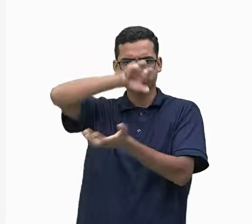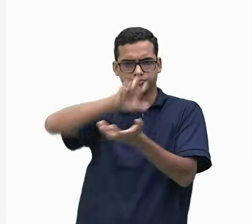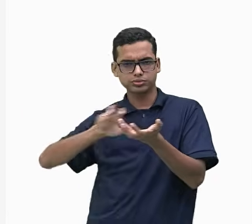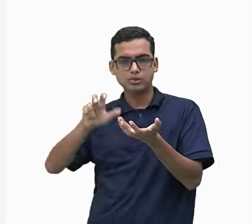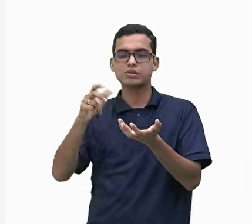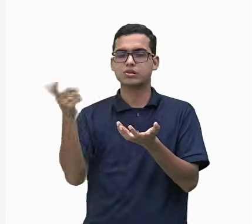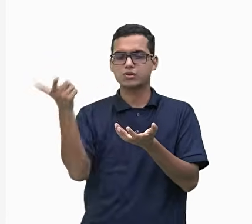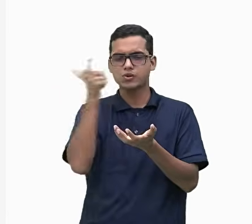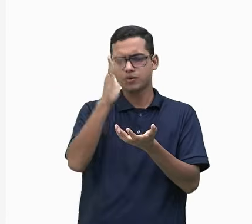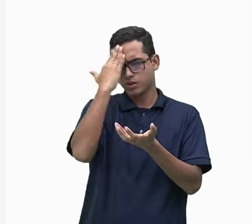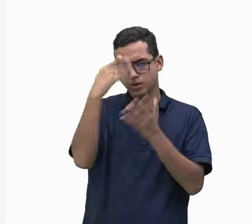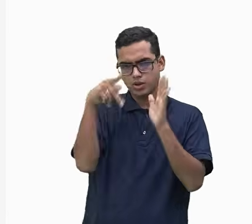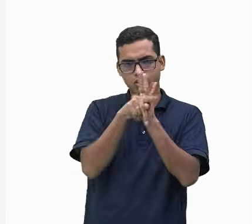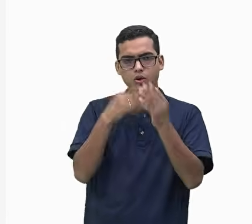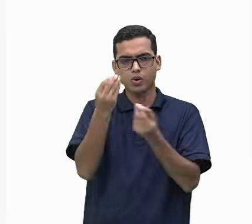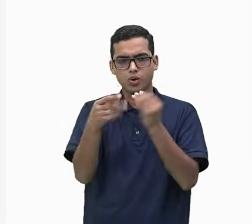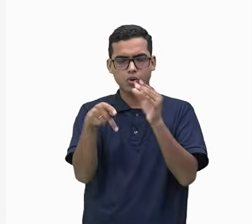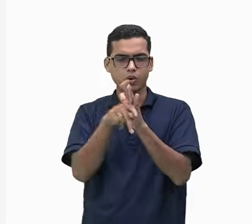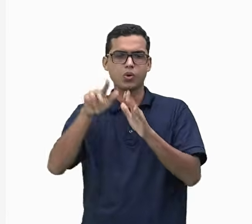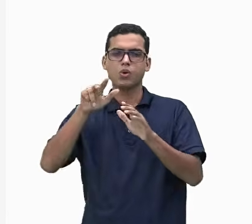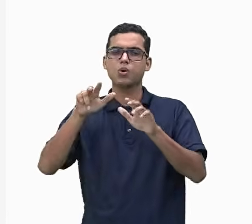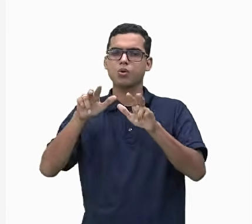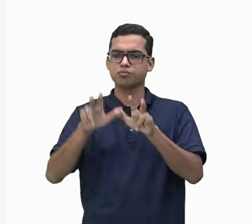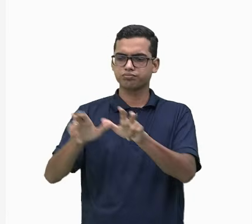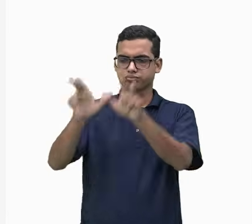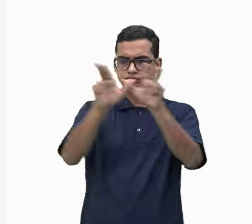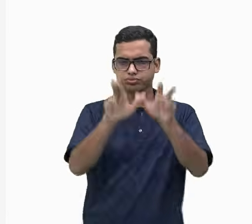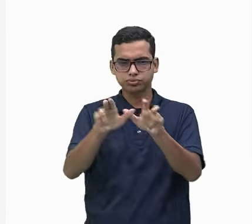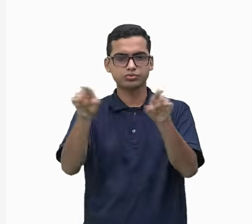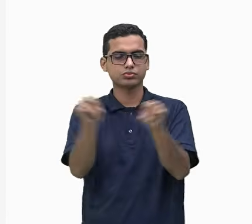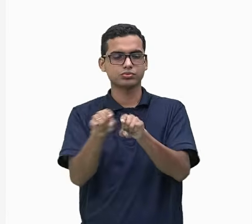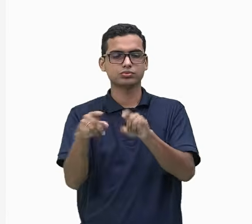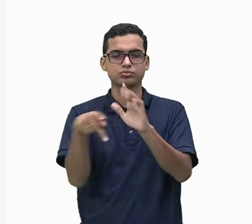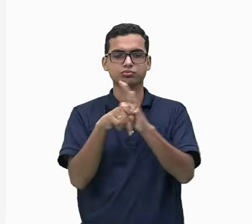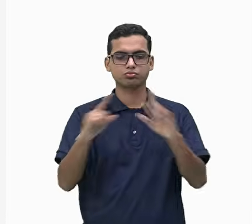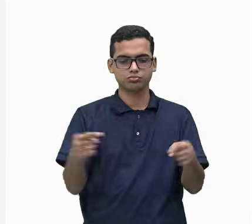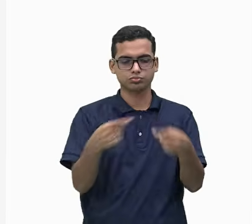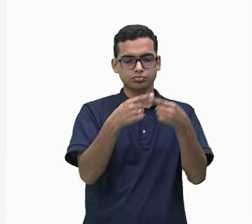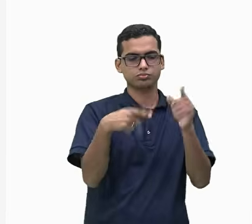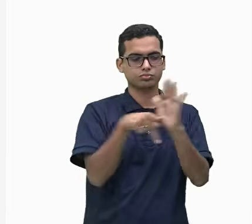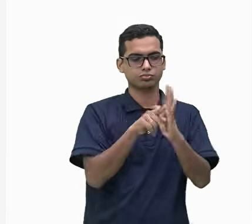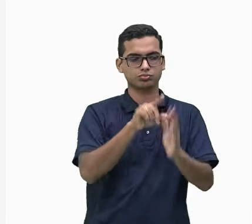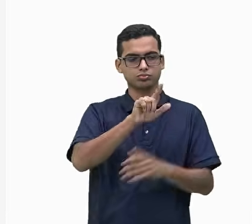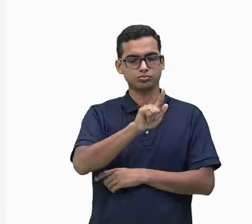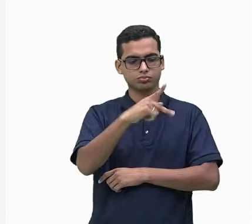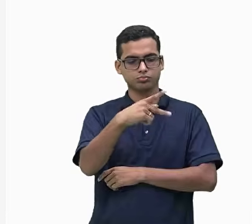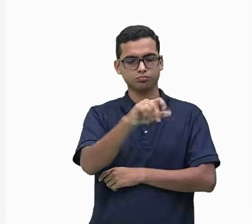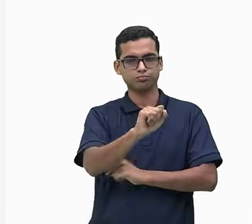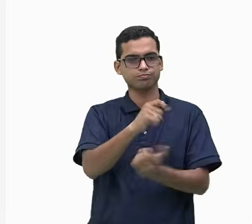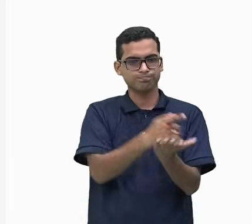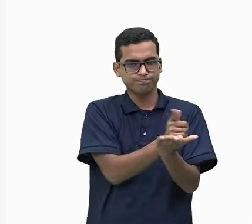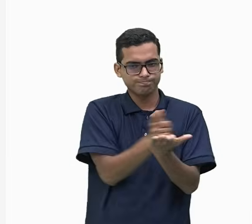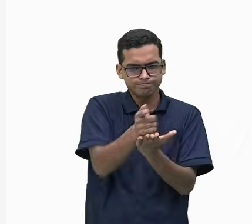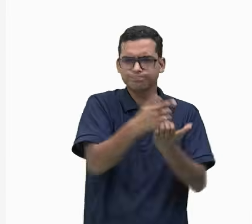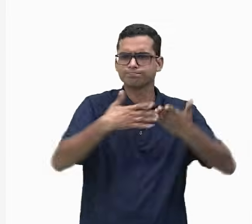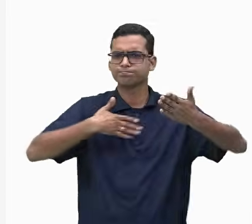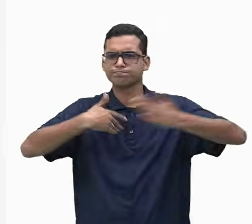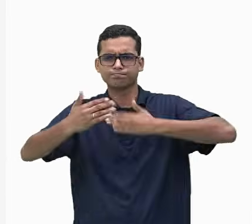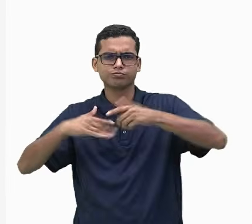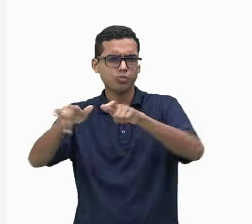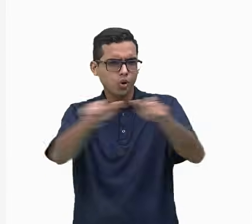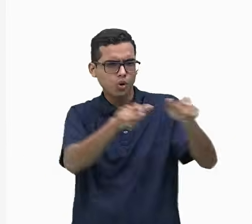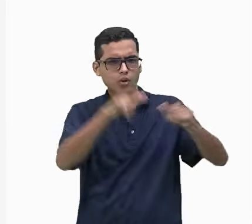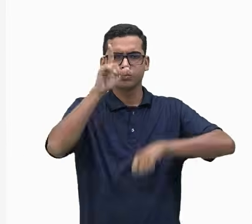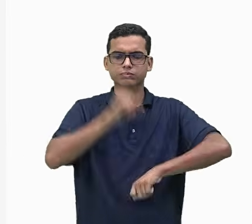do satélite artificial com o GPS. Então, em qualquer lugar e momento,